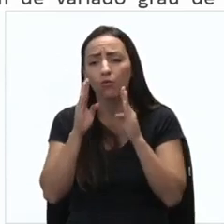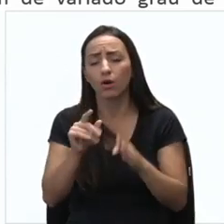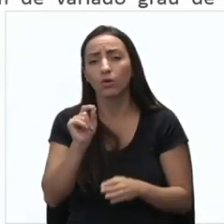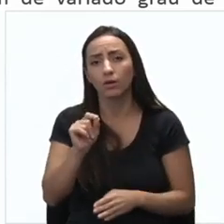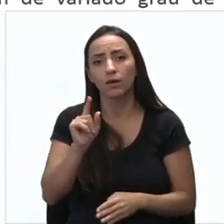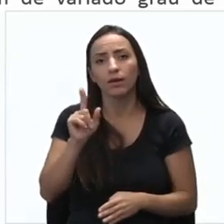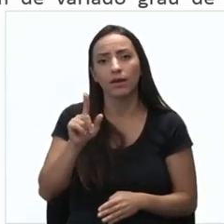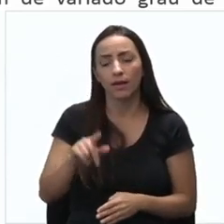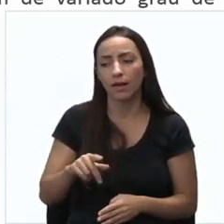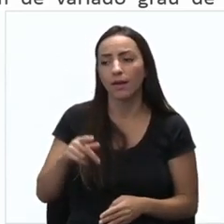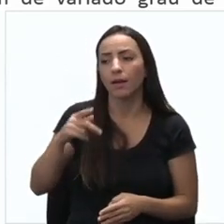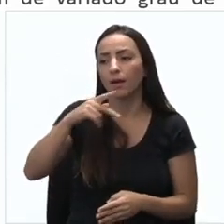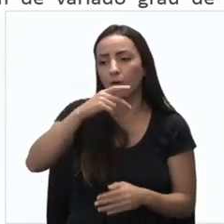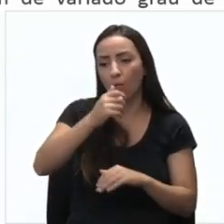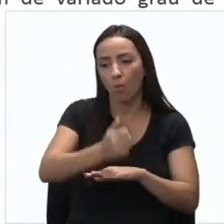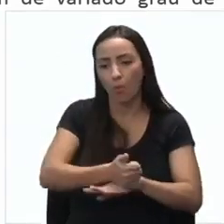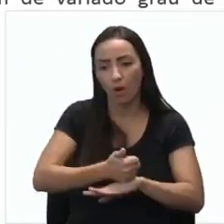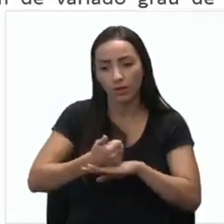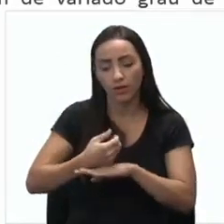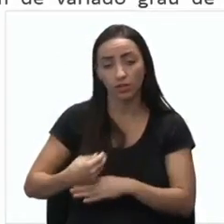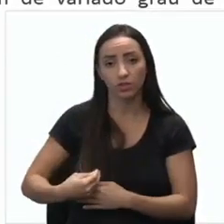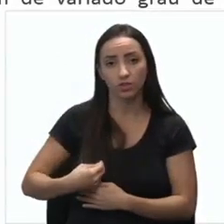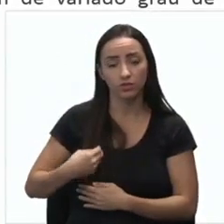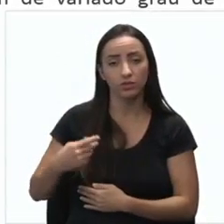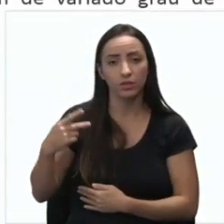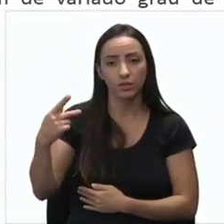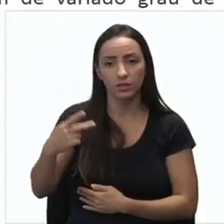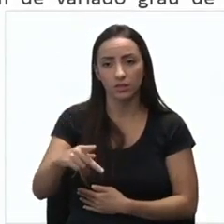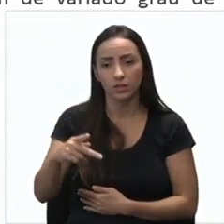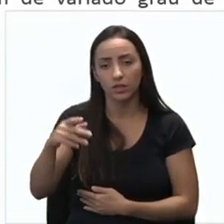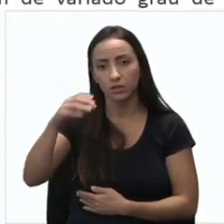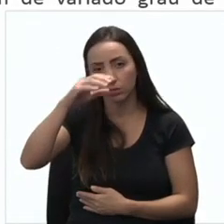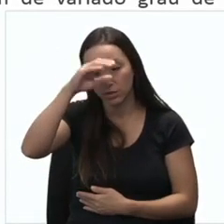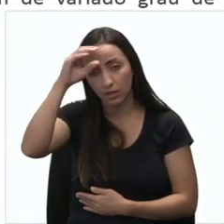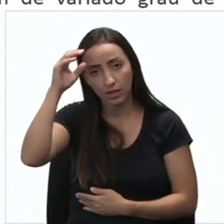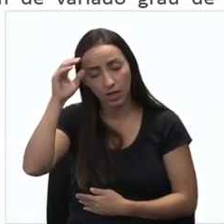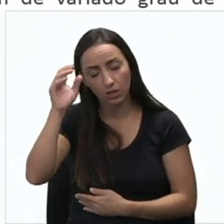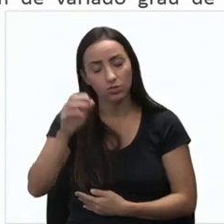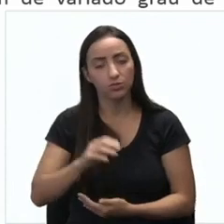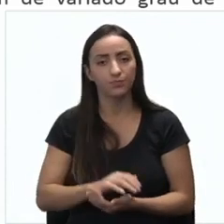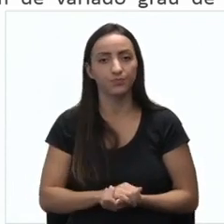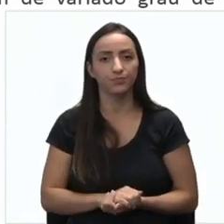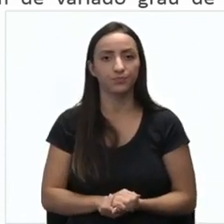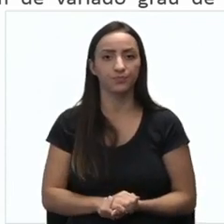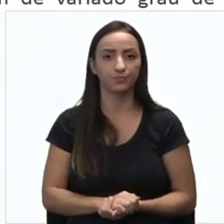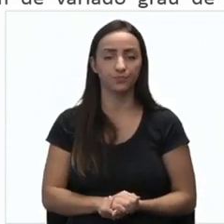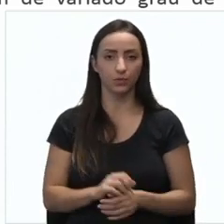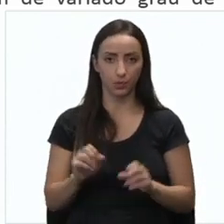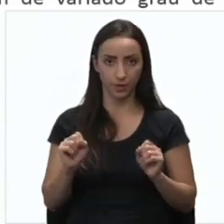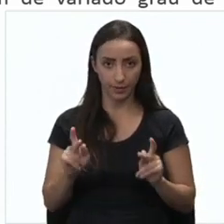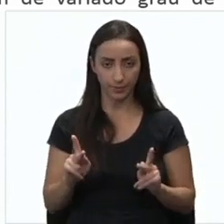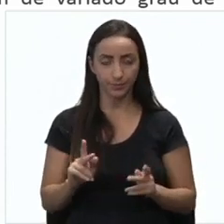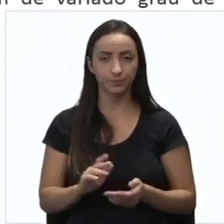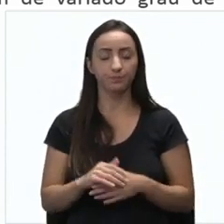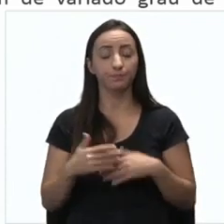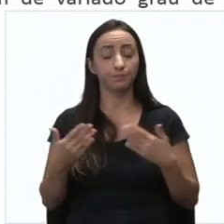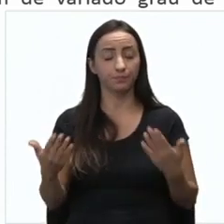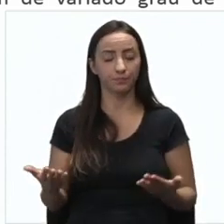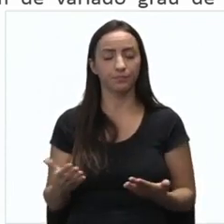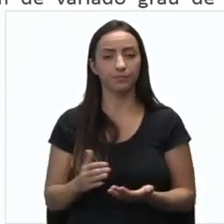o bem-estar e a qualidade de vida do seu usuário, do seu cliente, ok?